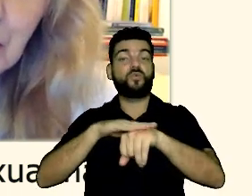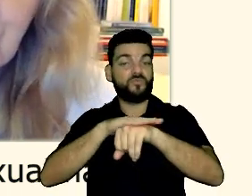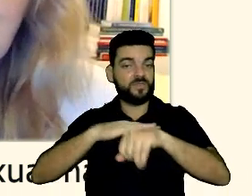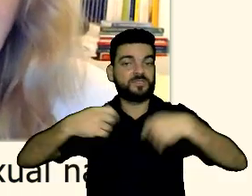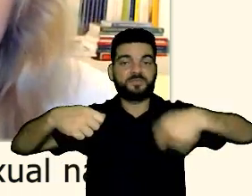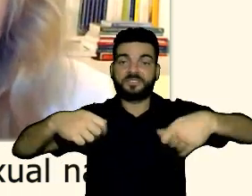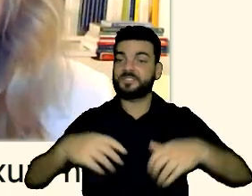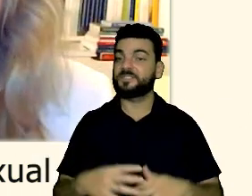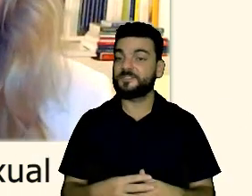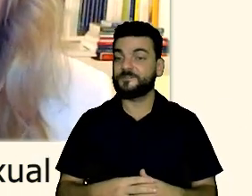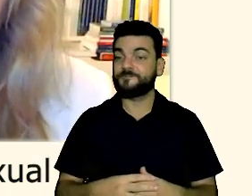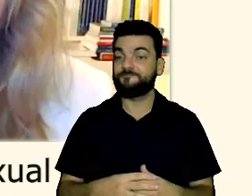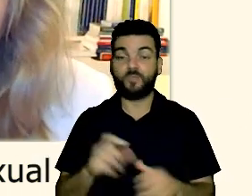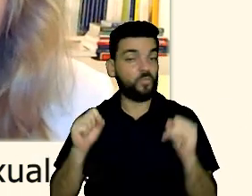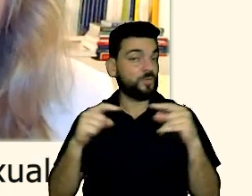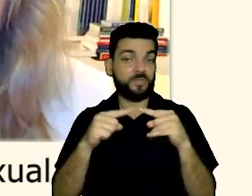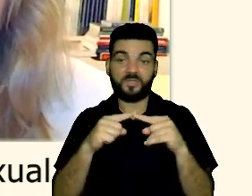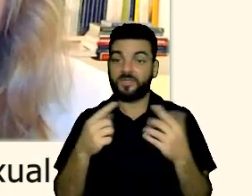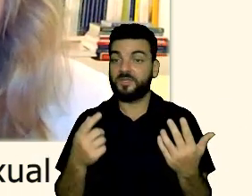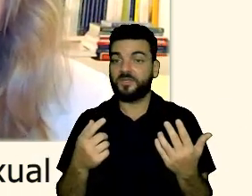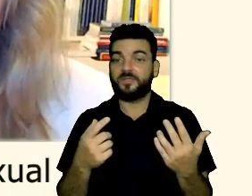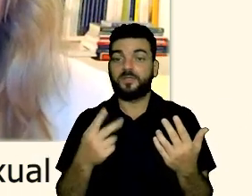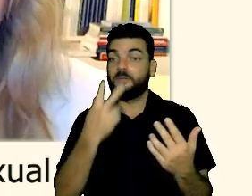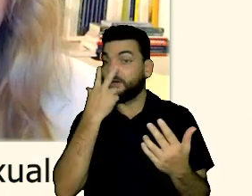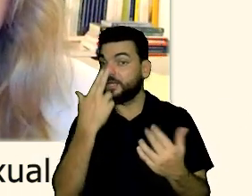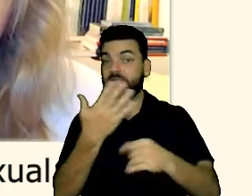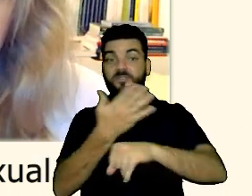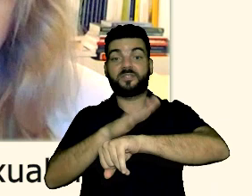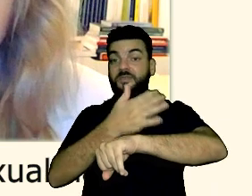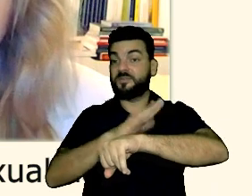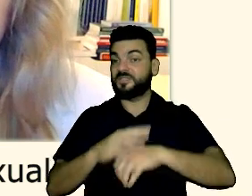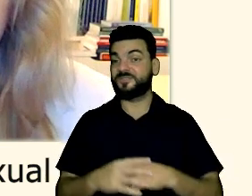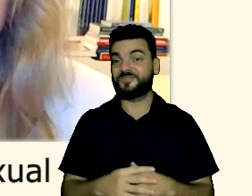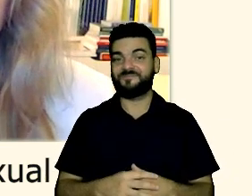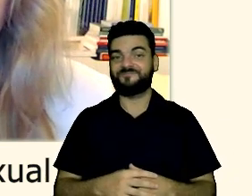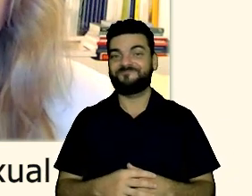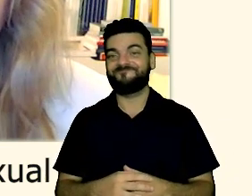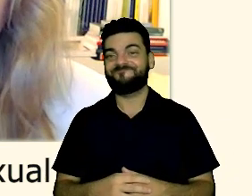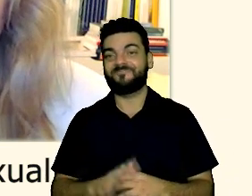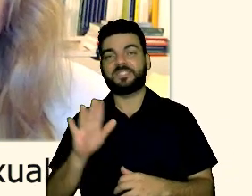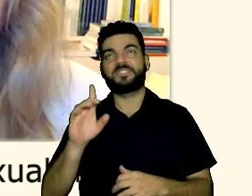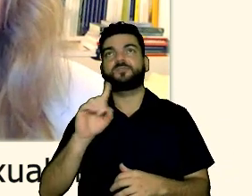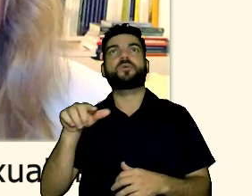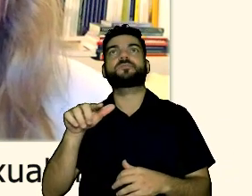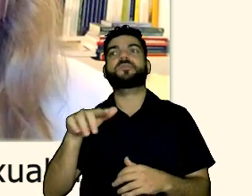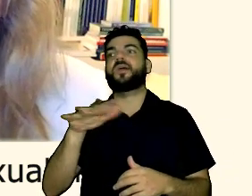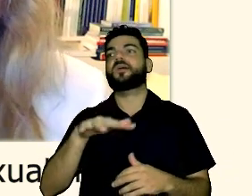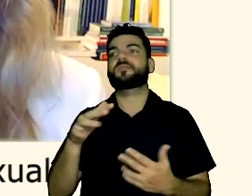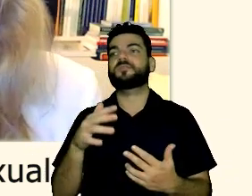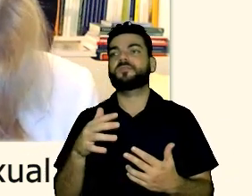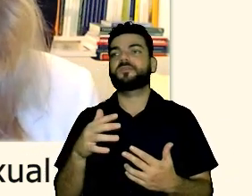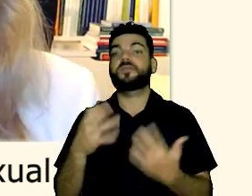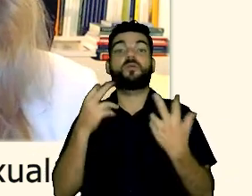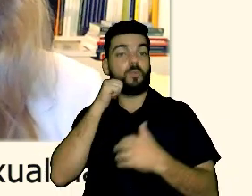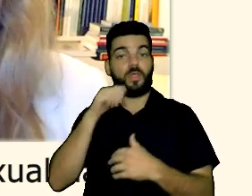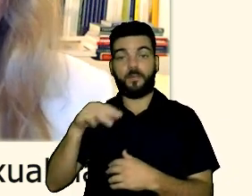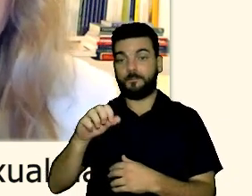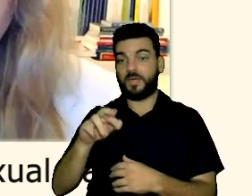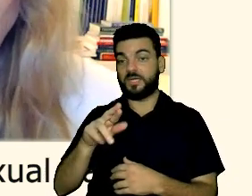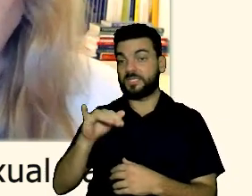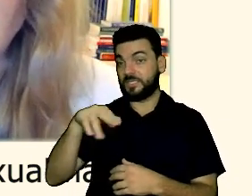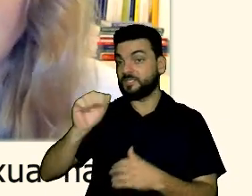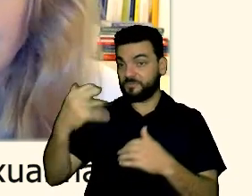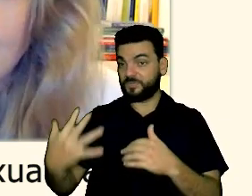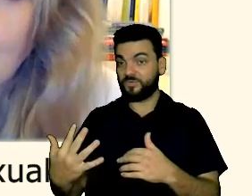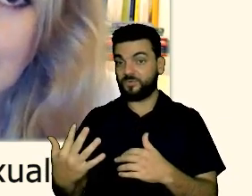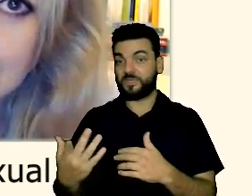Ontem foi dito sobre política, sobre as comissões, sobre os comitês e também sobre esses espaços de diálogo. Eles podem funcionar